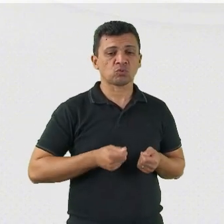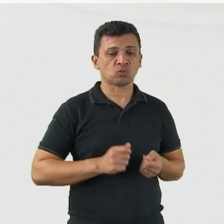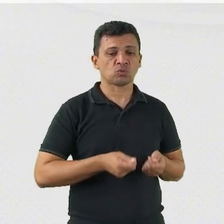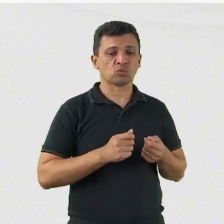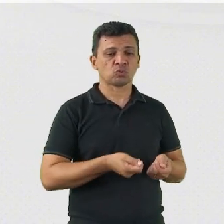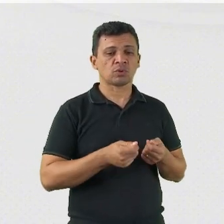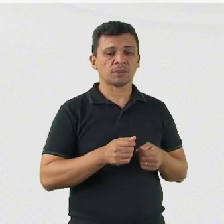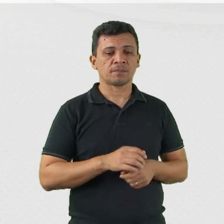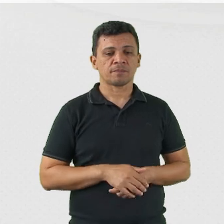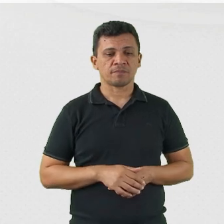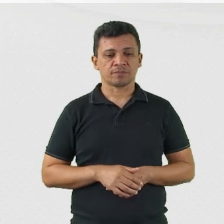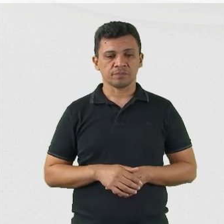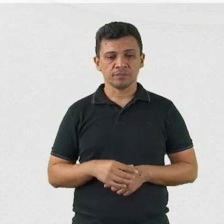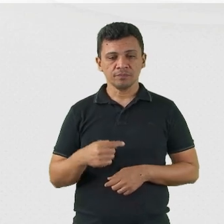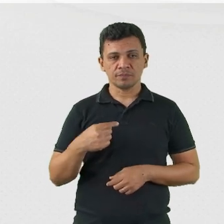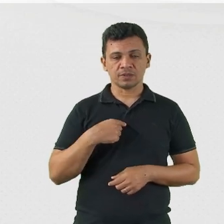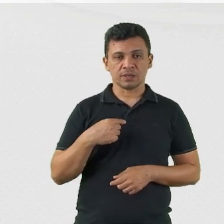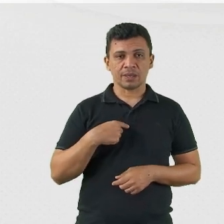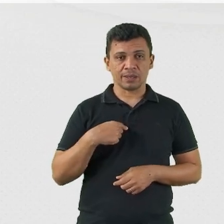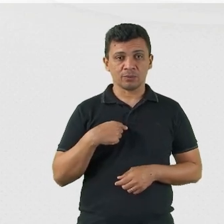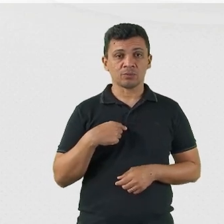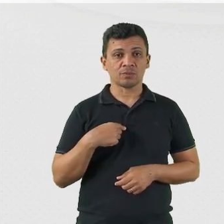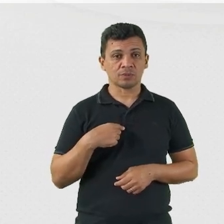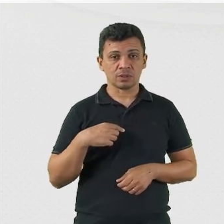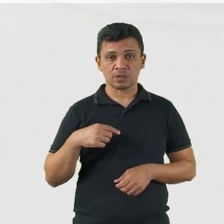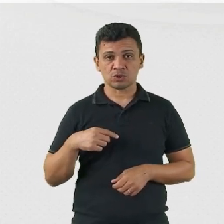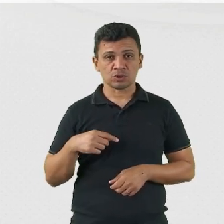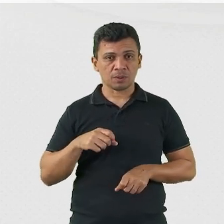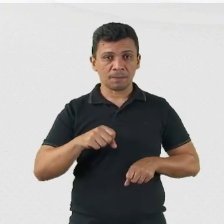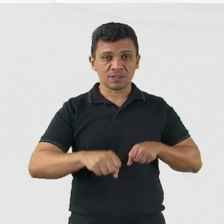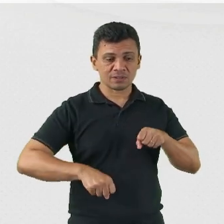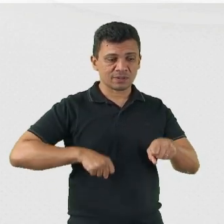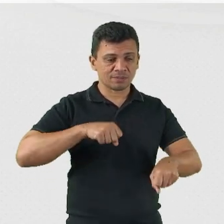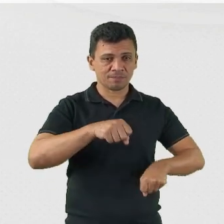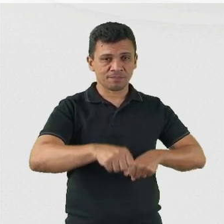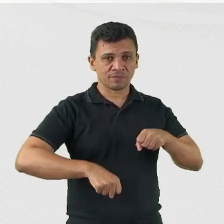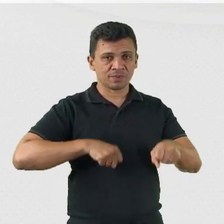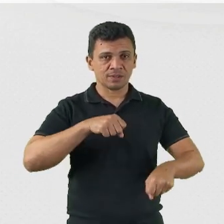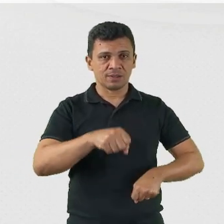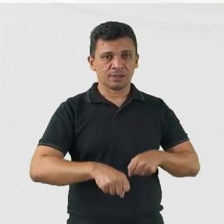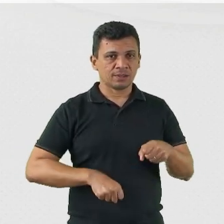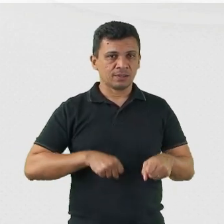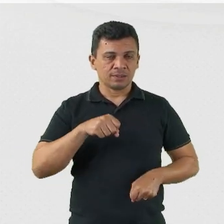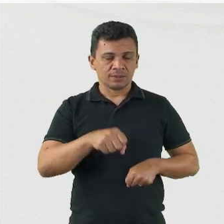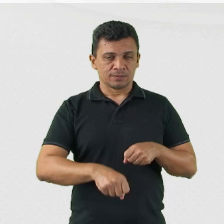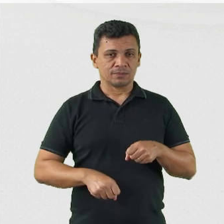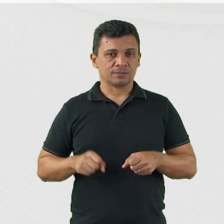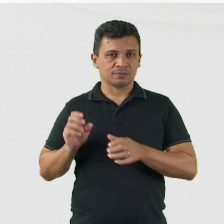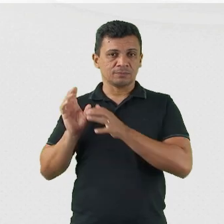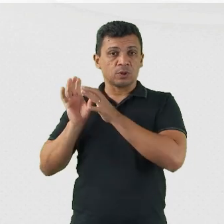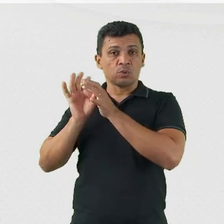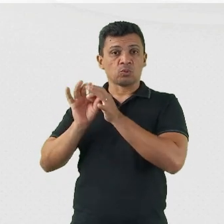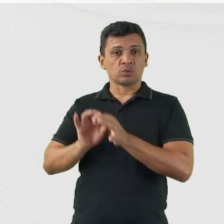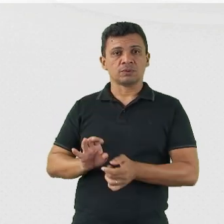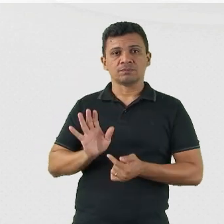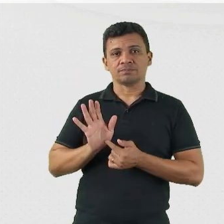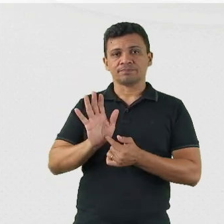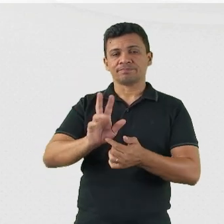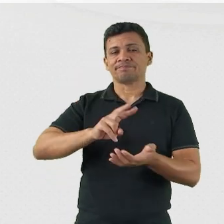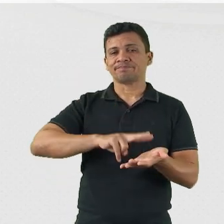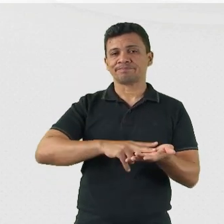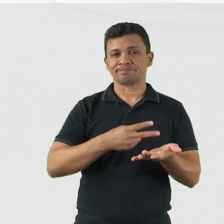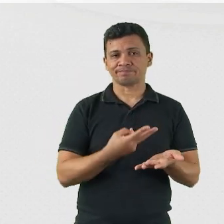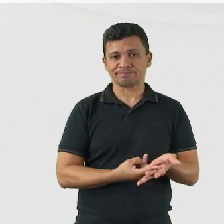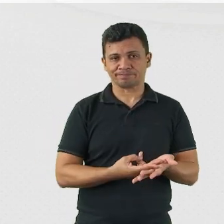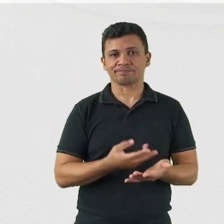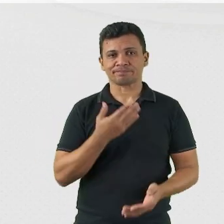Eu ando de bicicleta, eu pedalo. Então, o contexto que vai me determinar qual a tradução mais apropriada